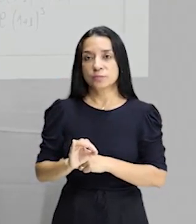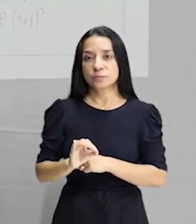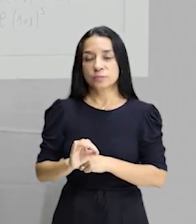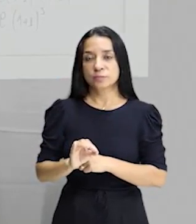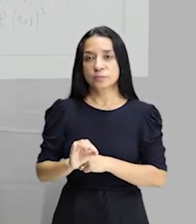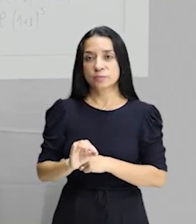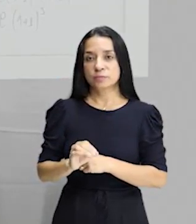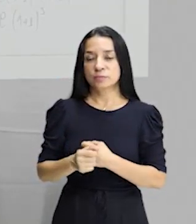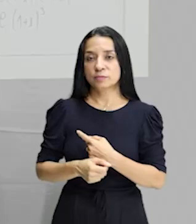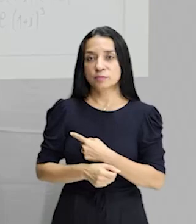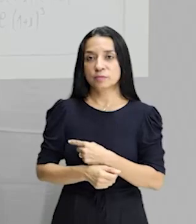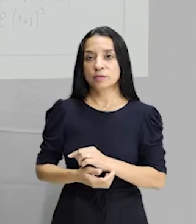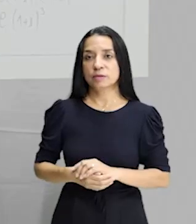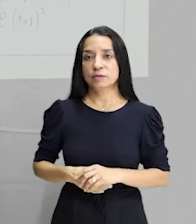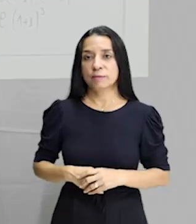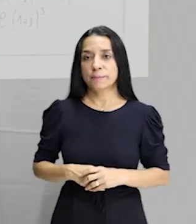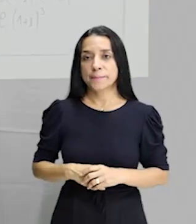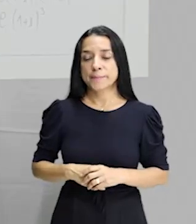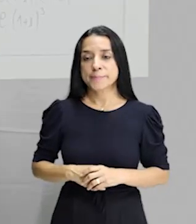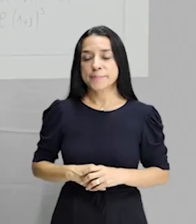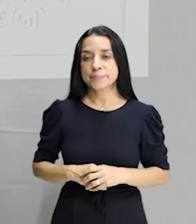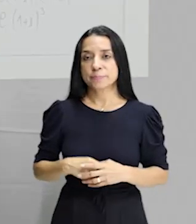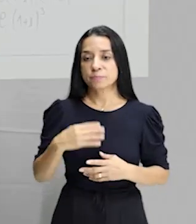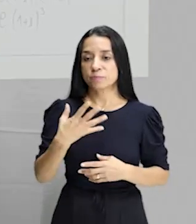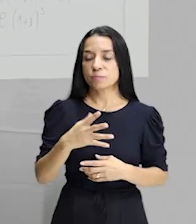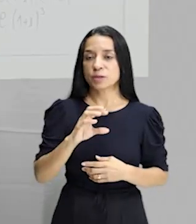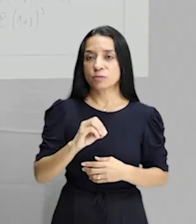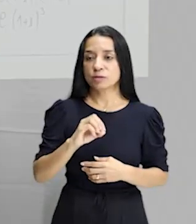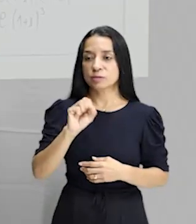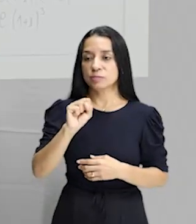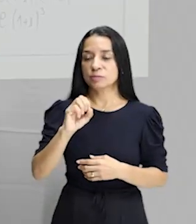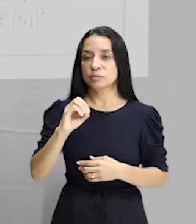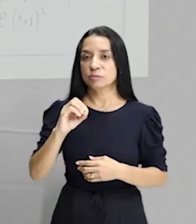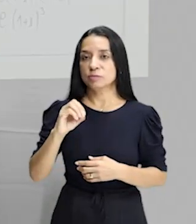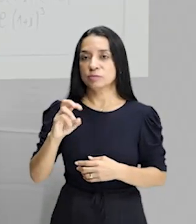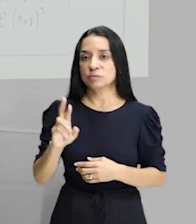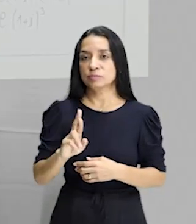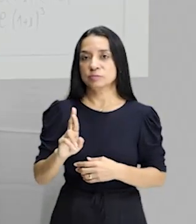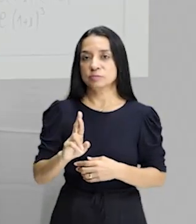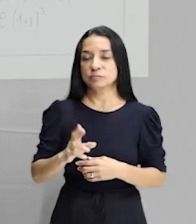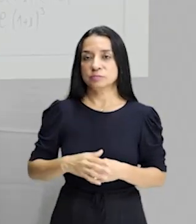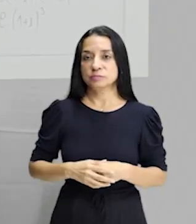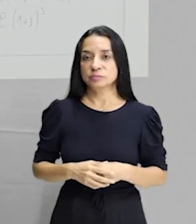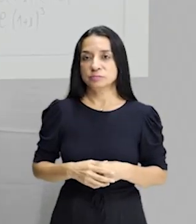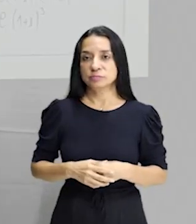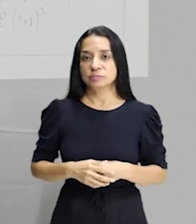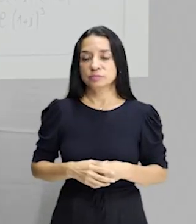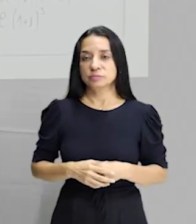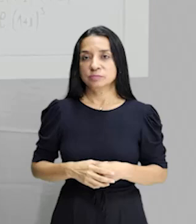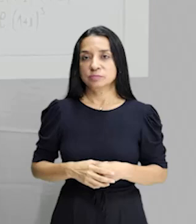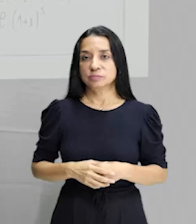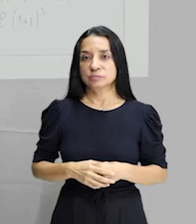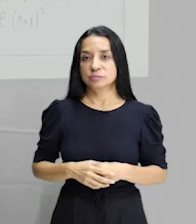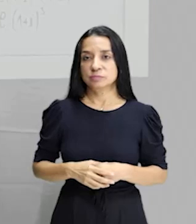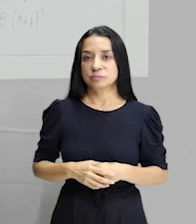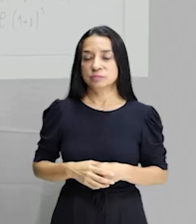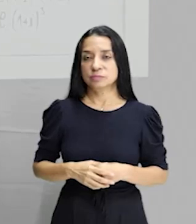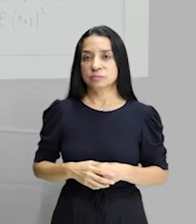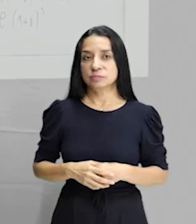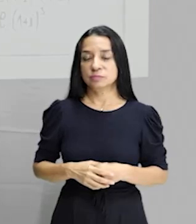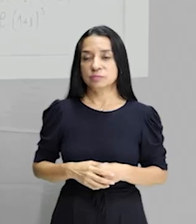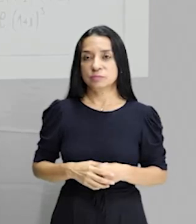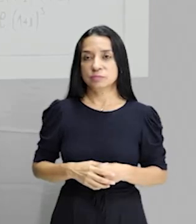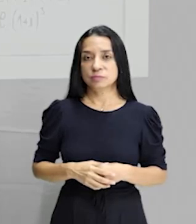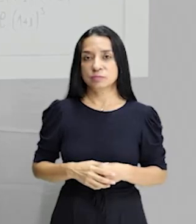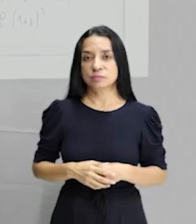de 40 mil e 800 não não